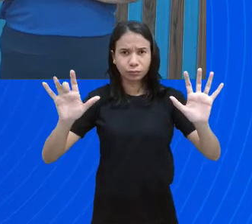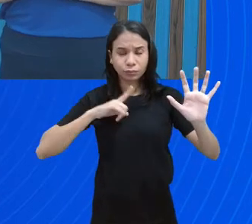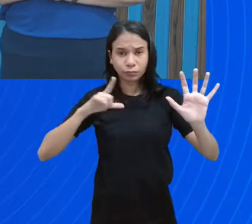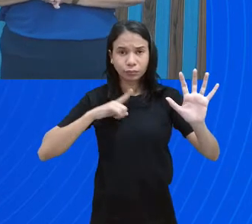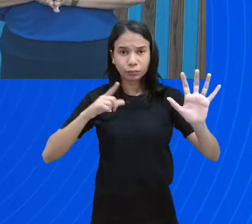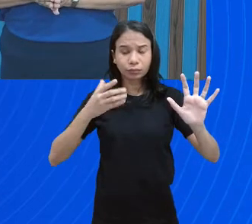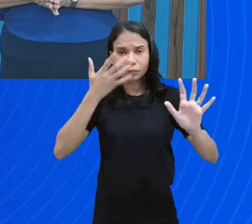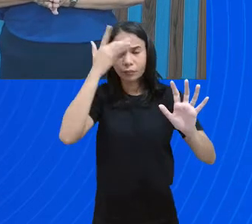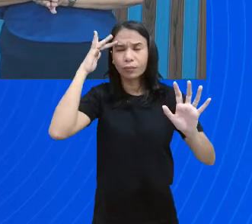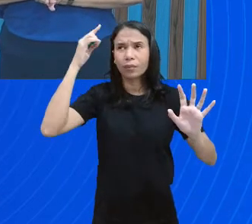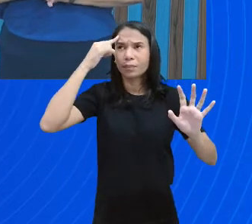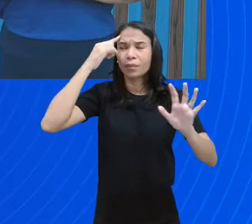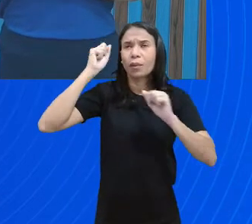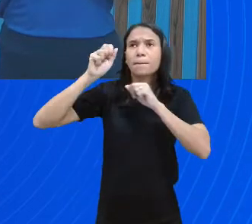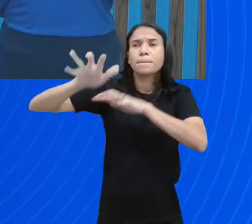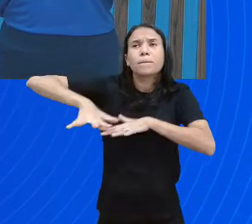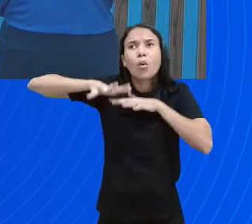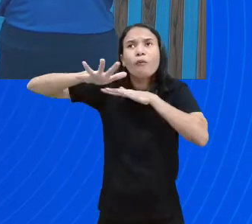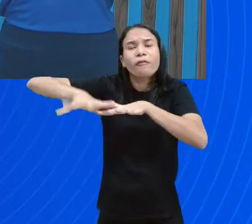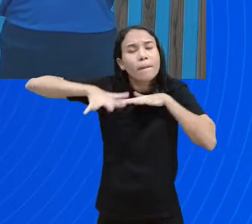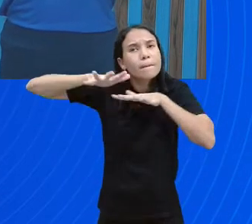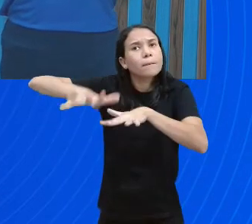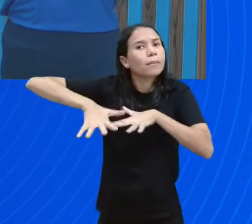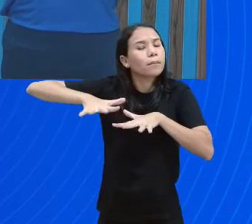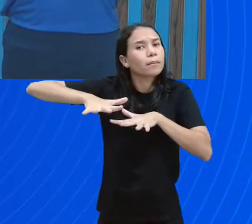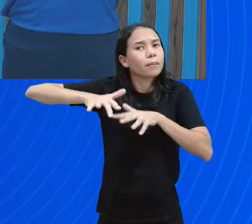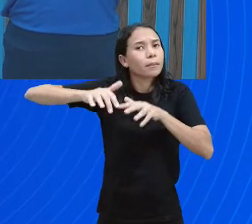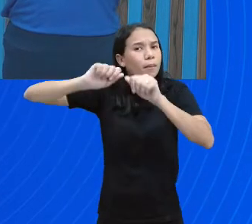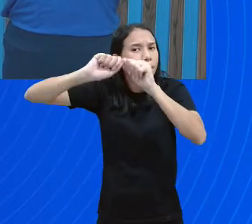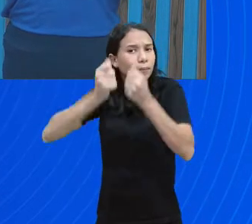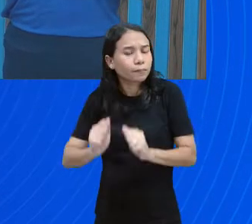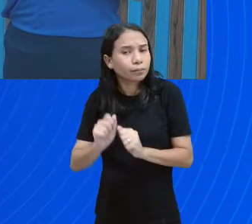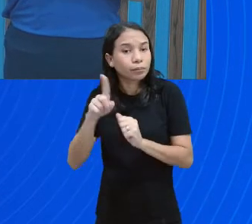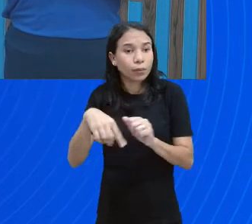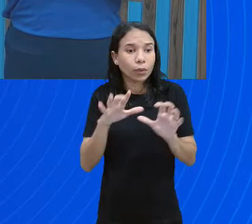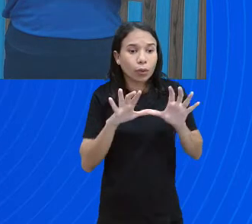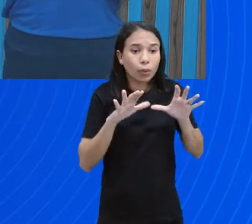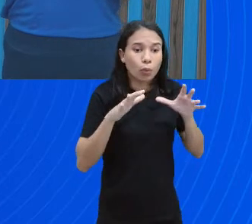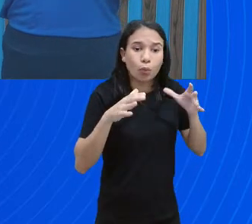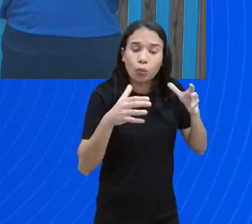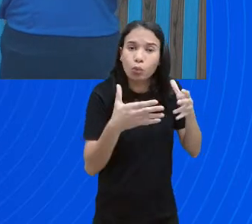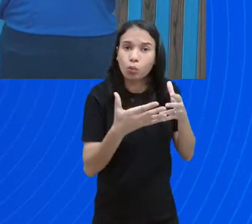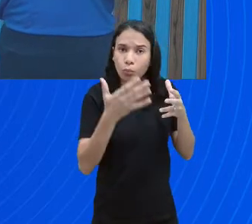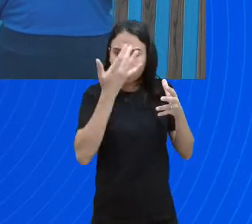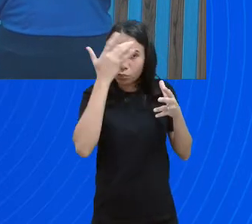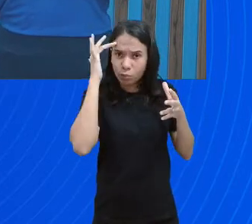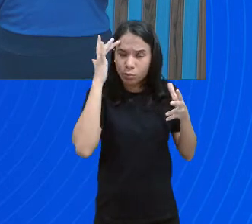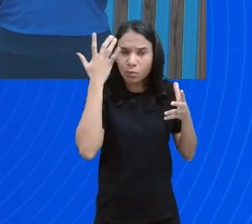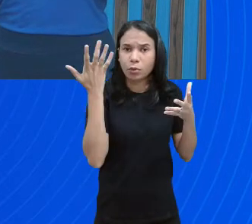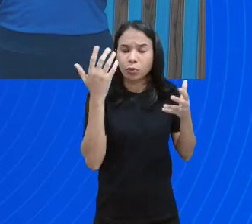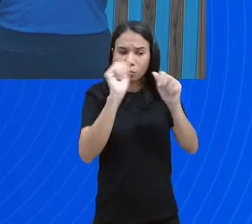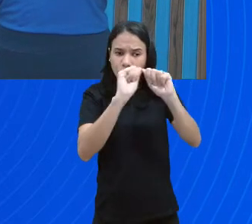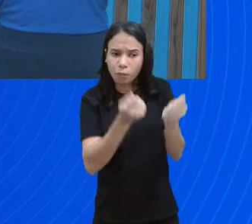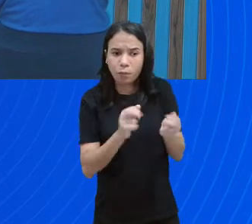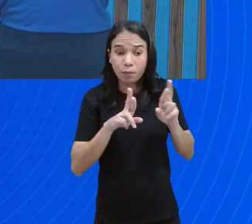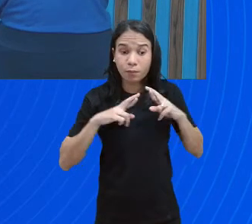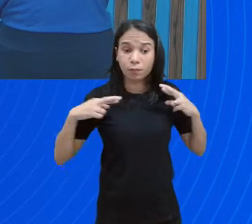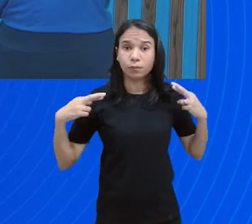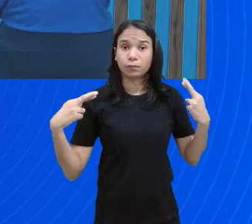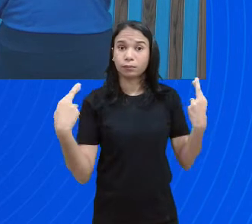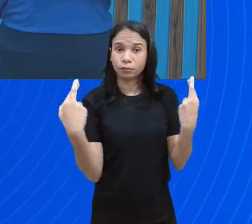movimento artístico é quando um grupo de artistas se reúnem de